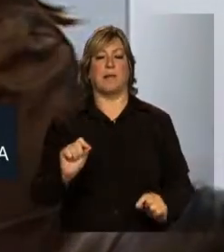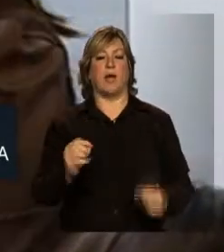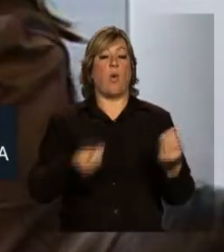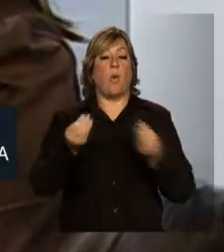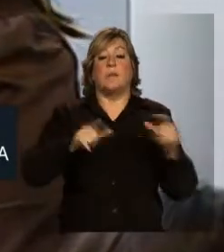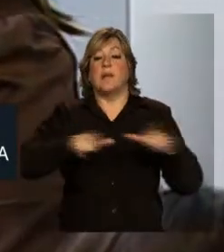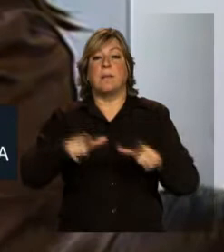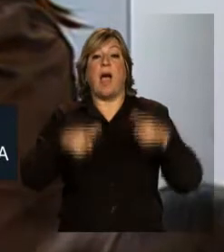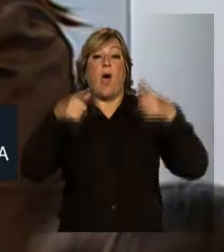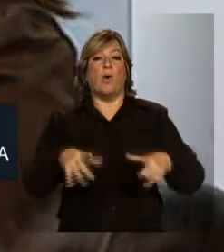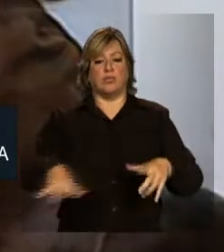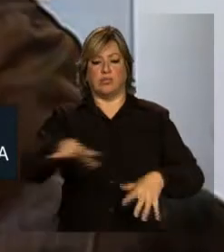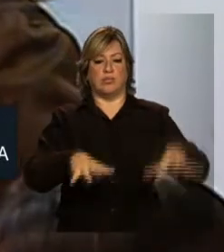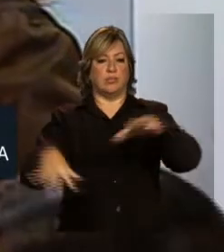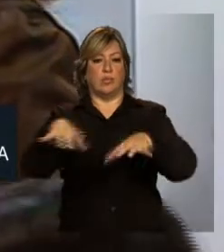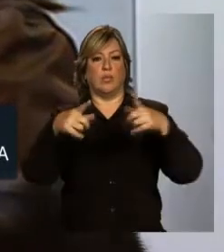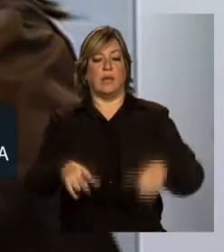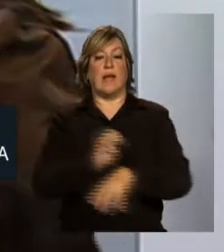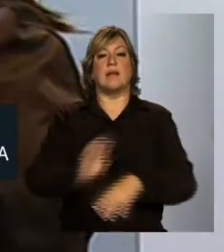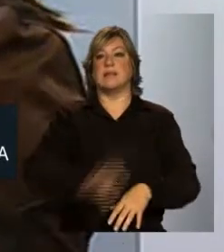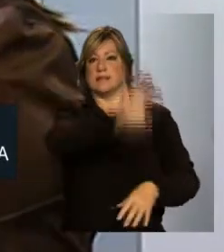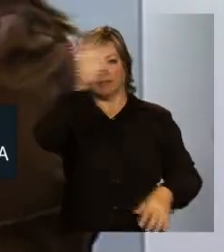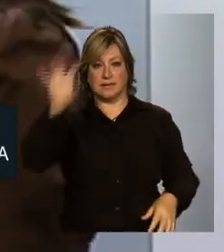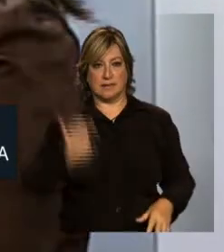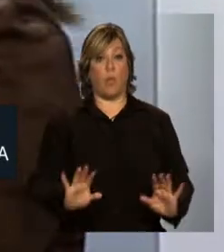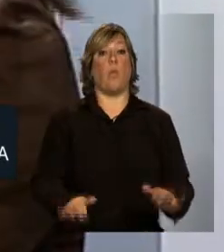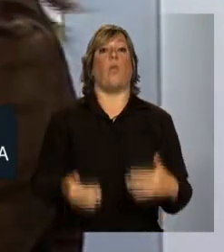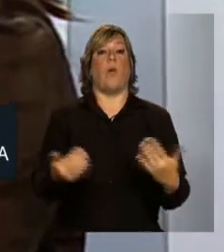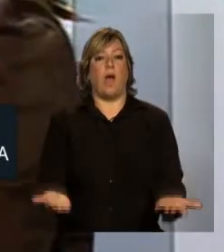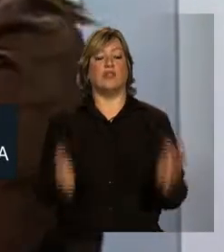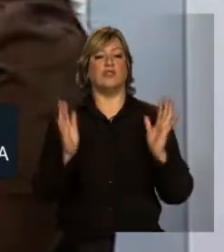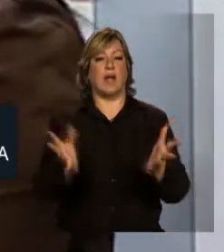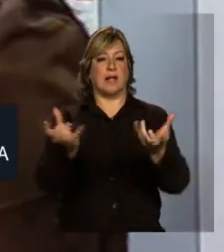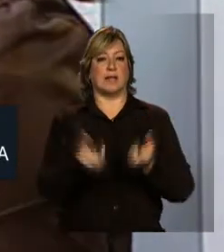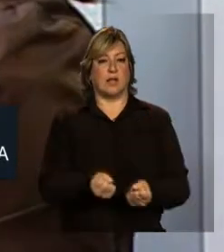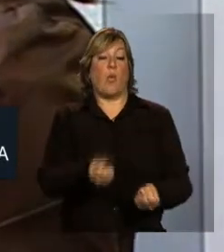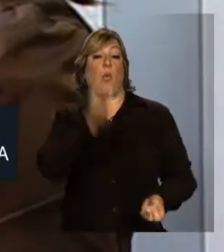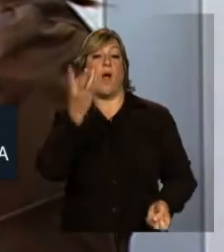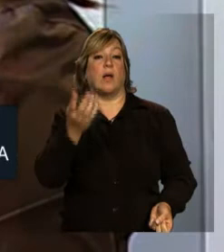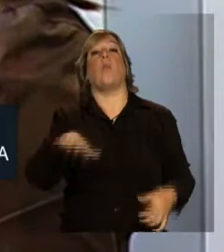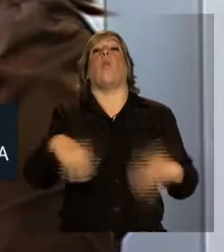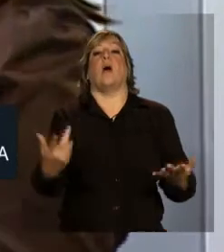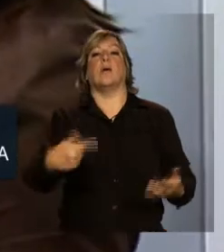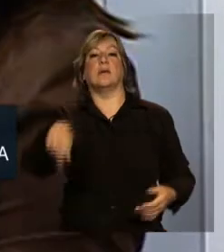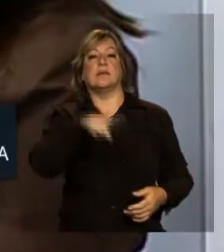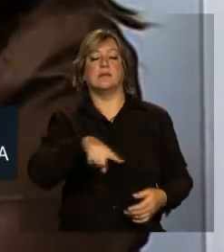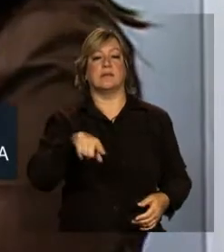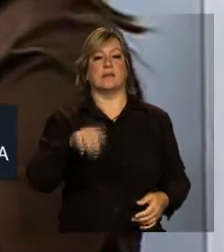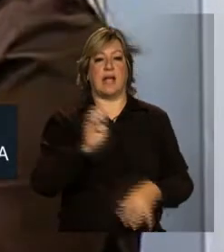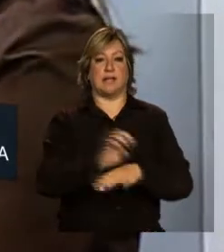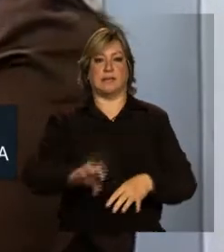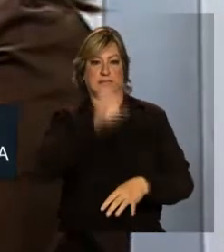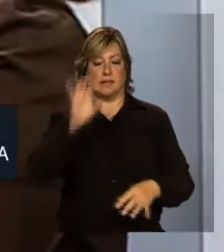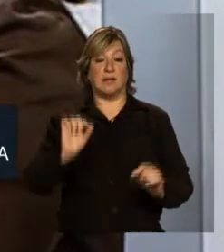que elas estão concentradas, em quais estados que. Sim. Quais estados já aderiram, quantos foram esses estados? Sim. E, se tá,